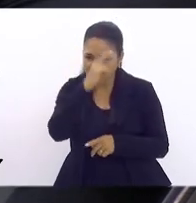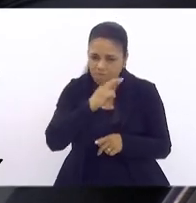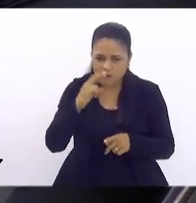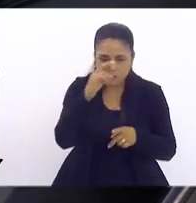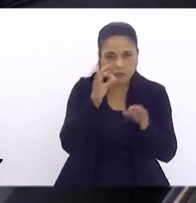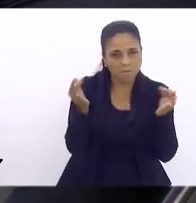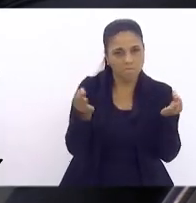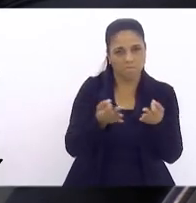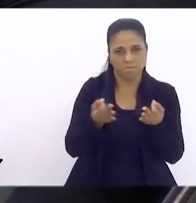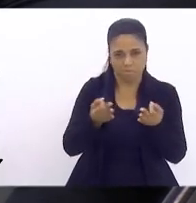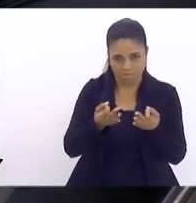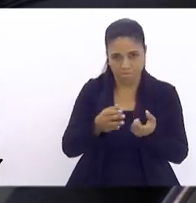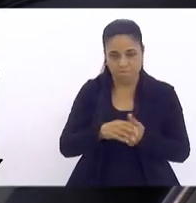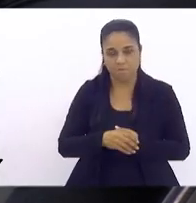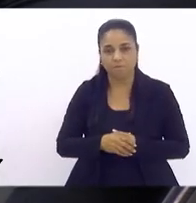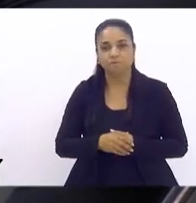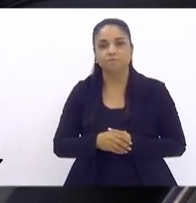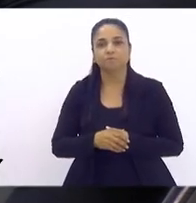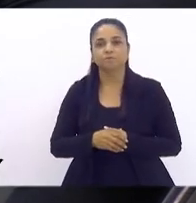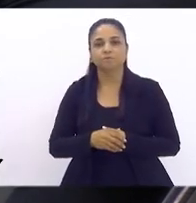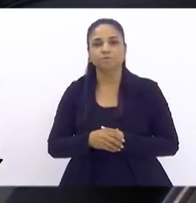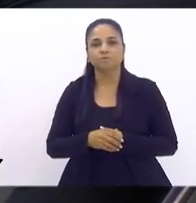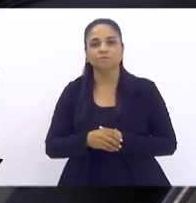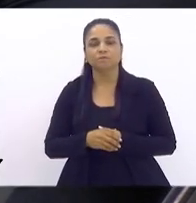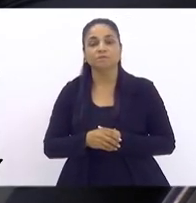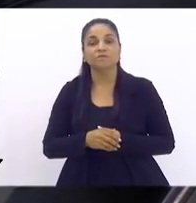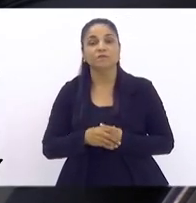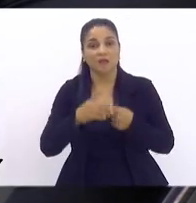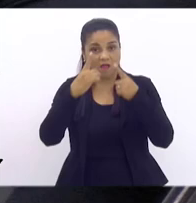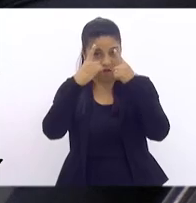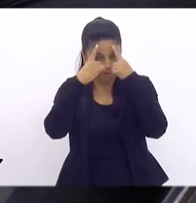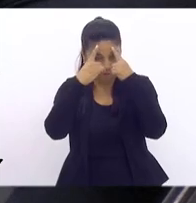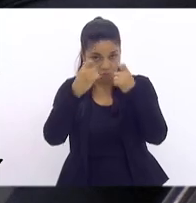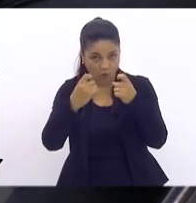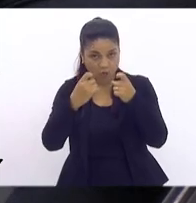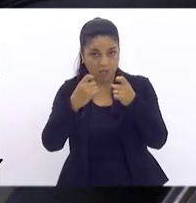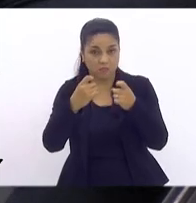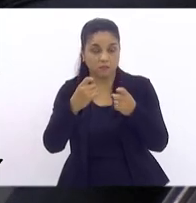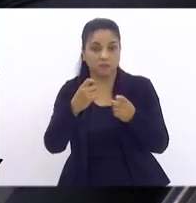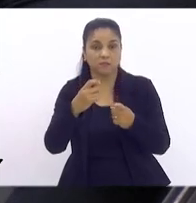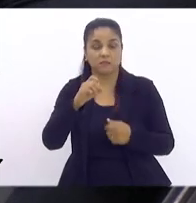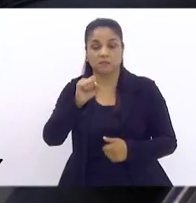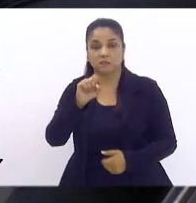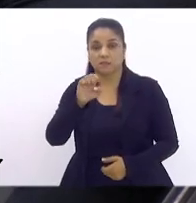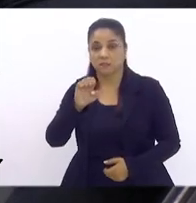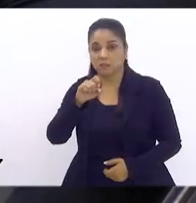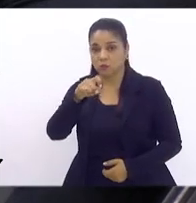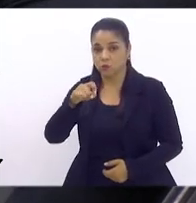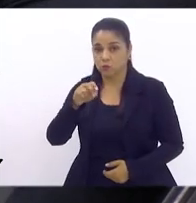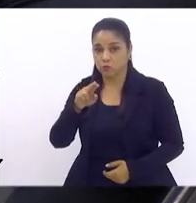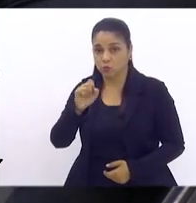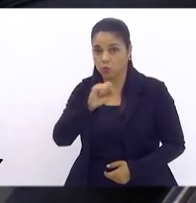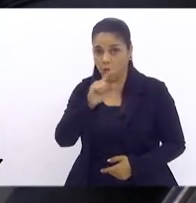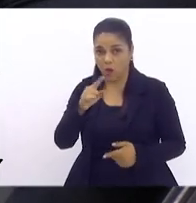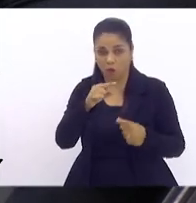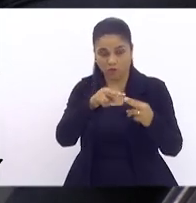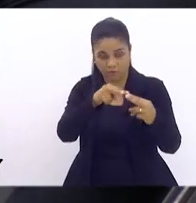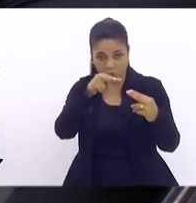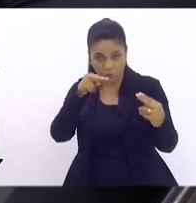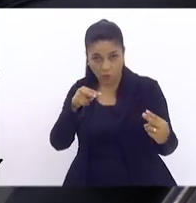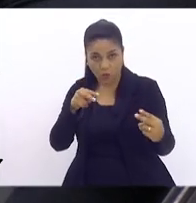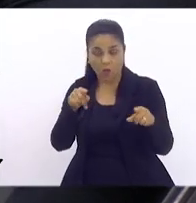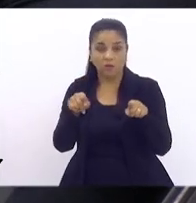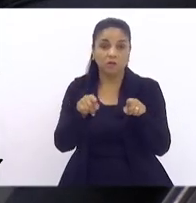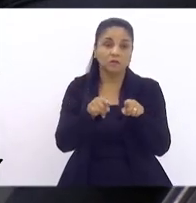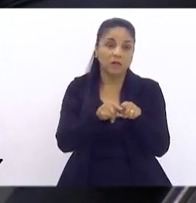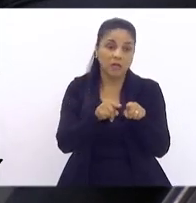adequadamente no entanto essas violências sexuais no ambiente virtual continuam sendo de